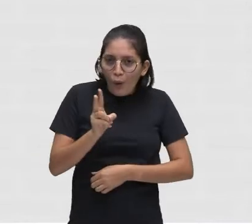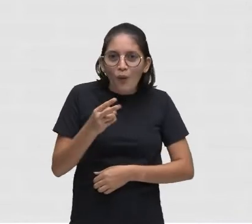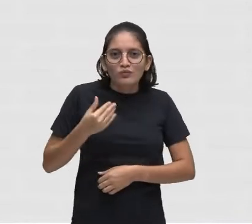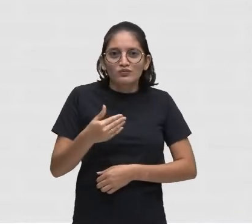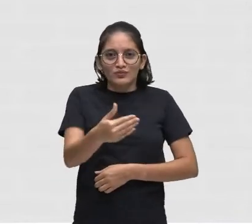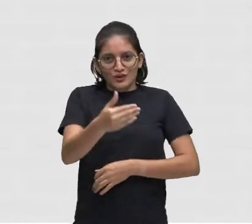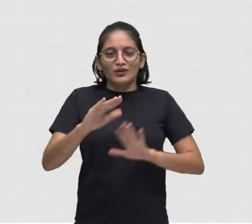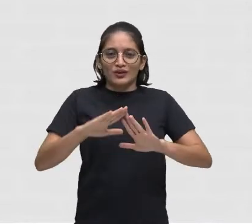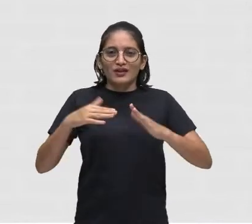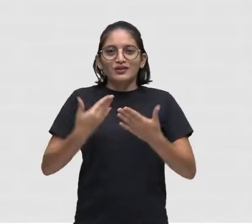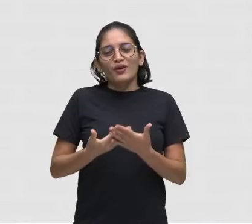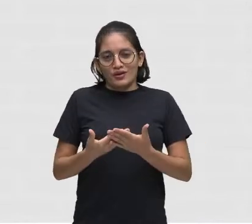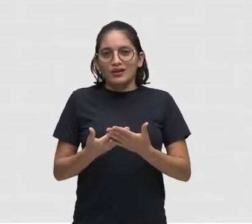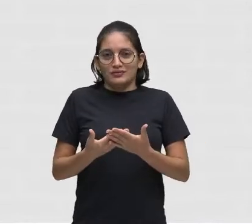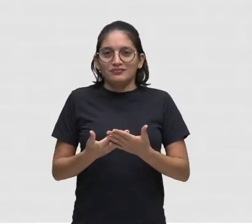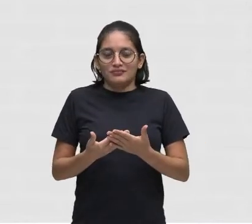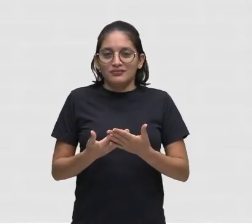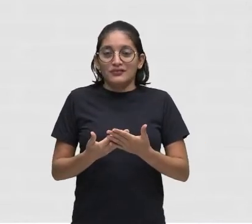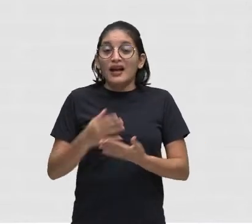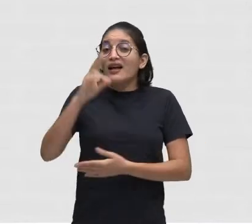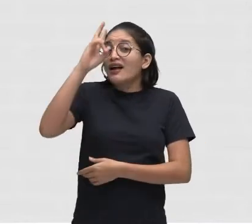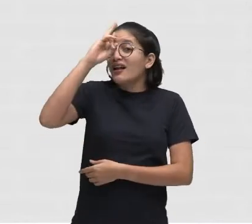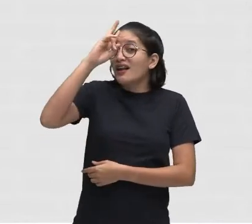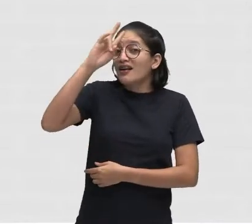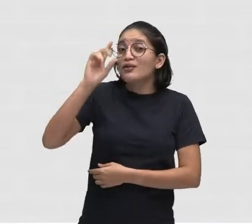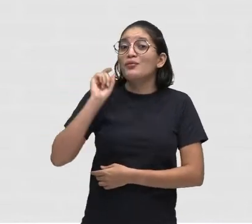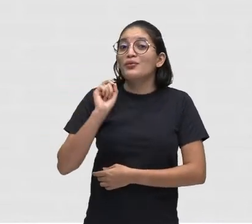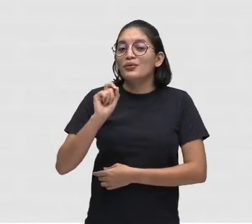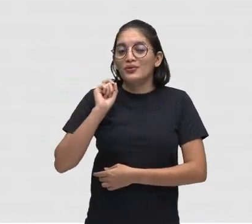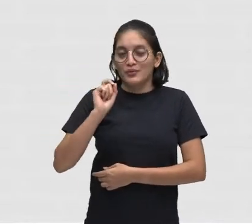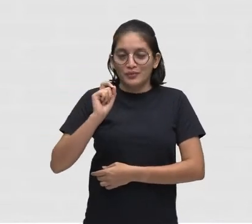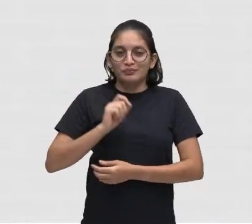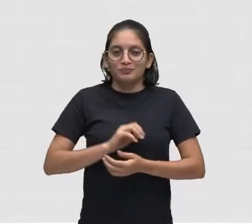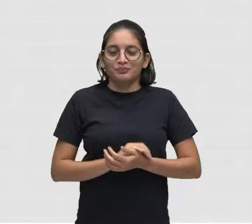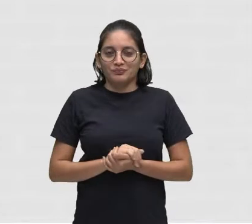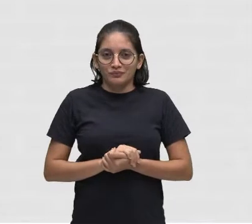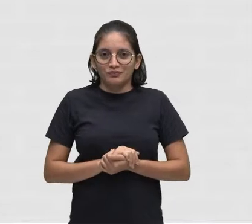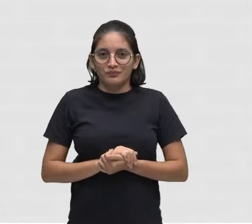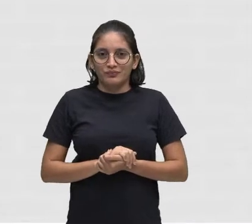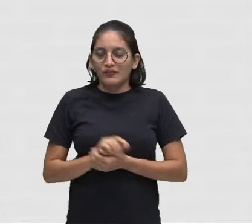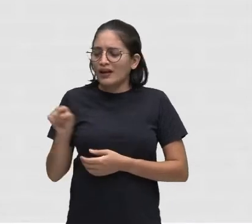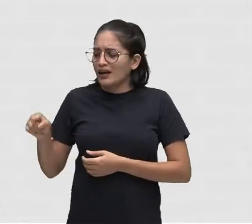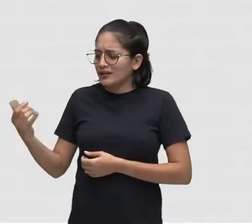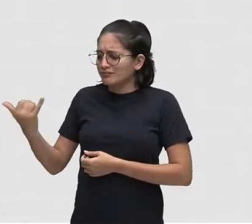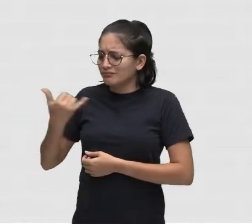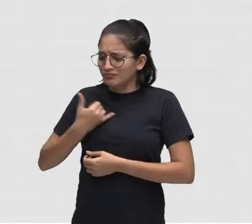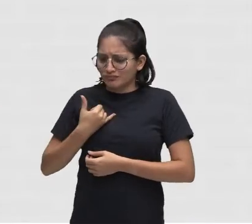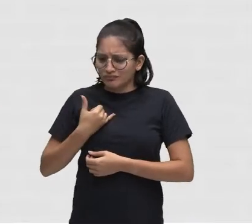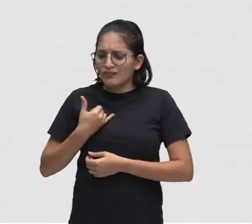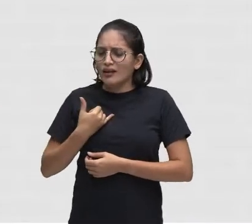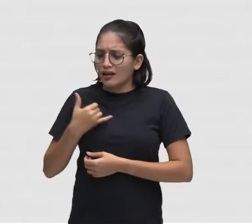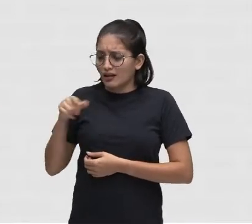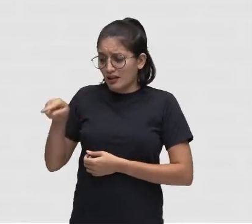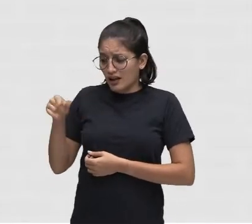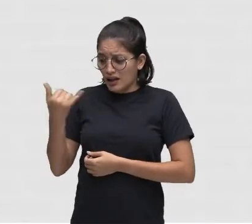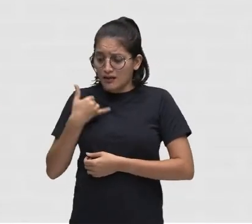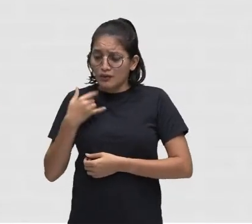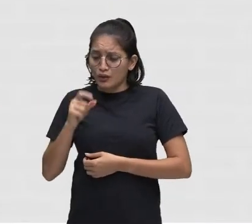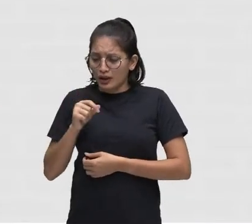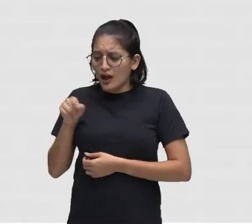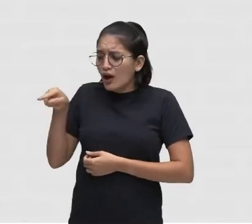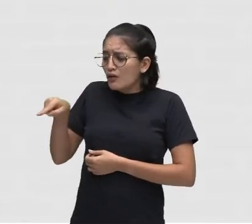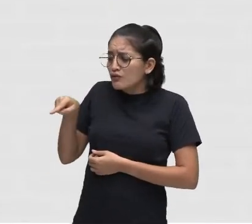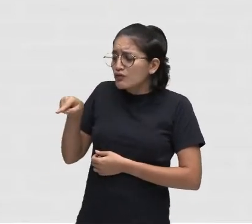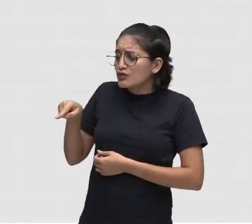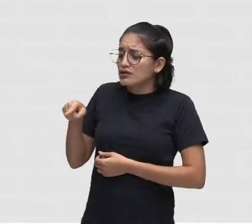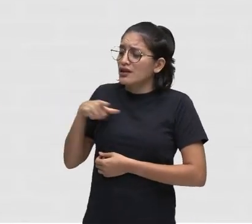que de costume. Relembrou-se ainda que ele lhe disse: a senhora está com o perfume da